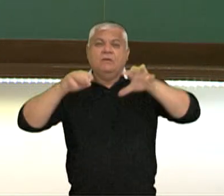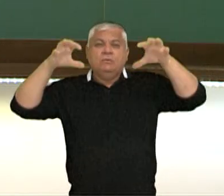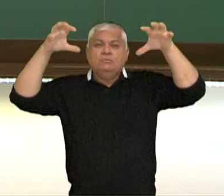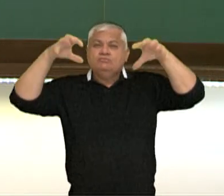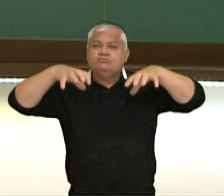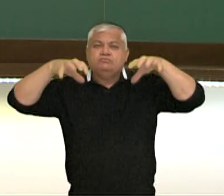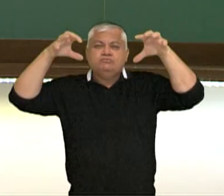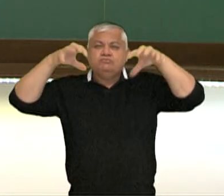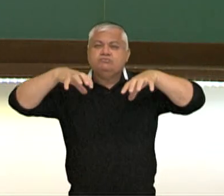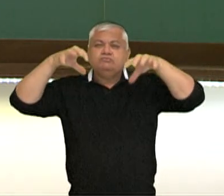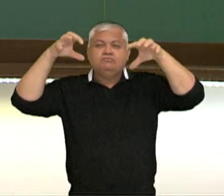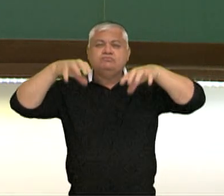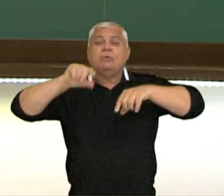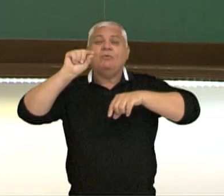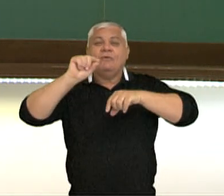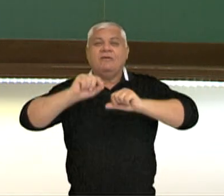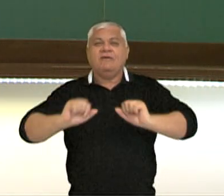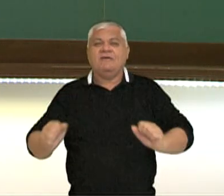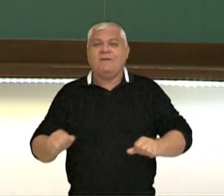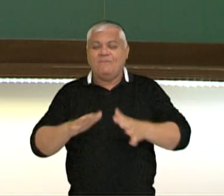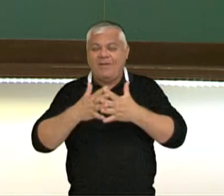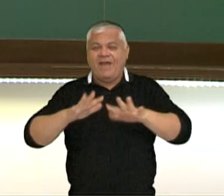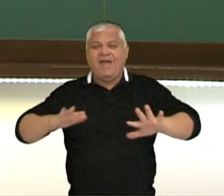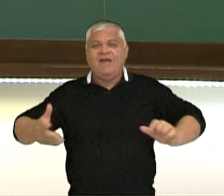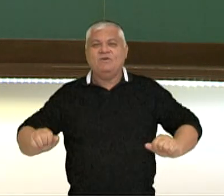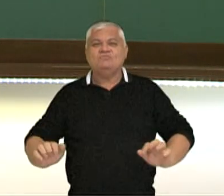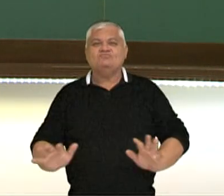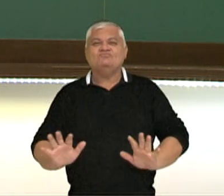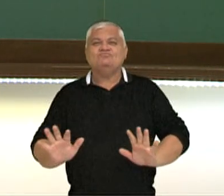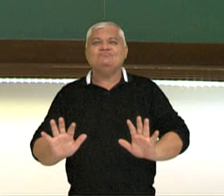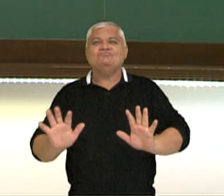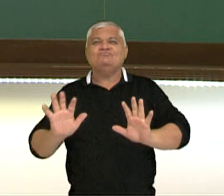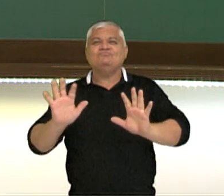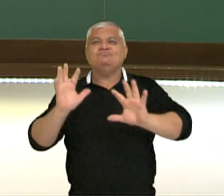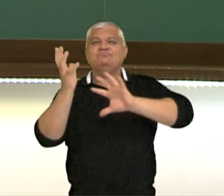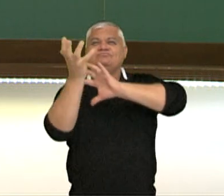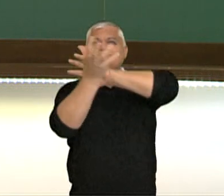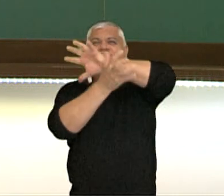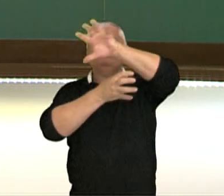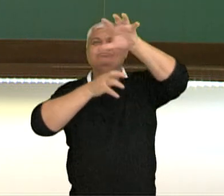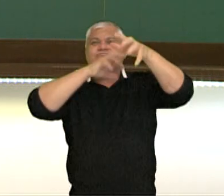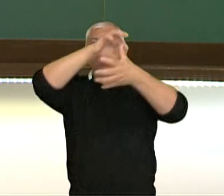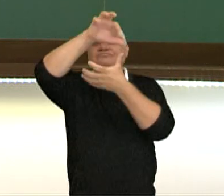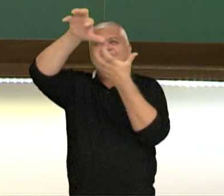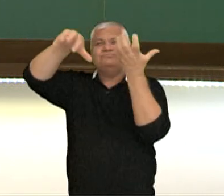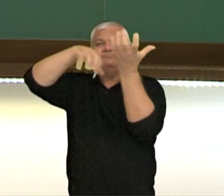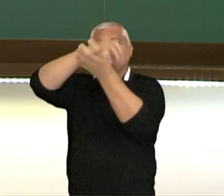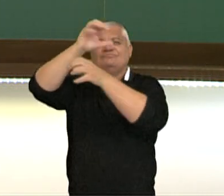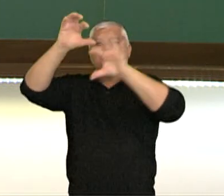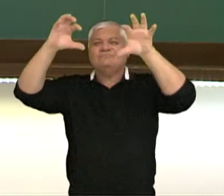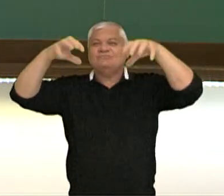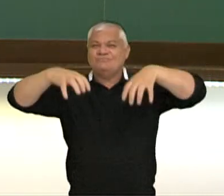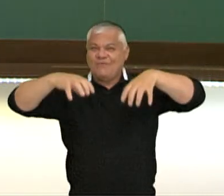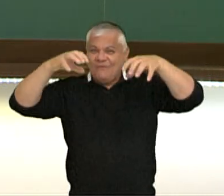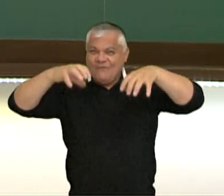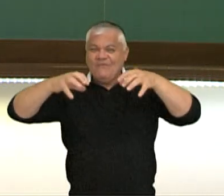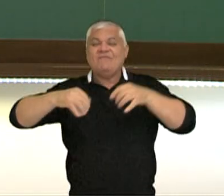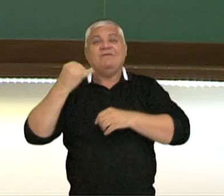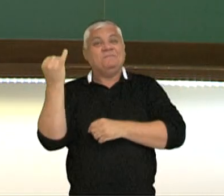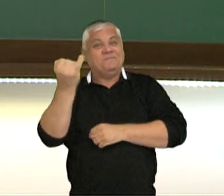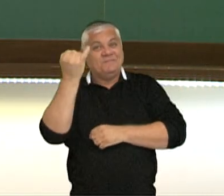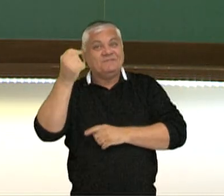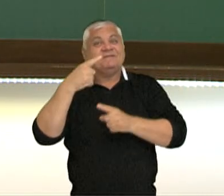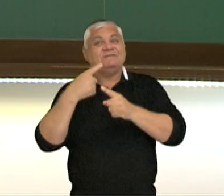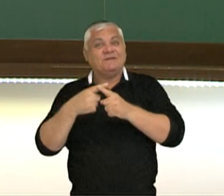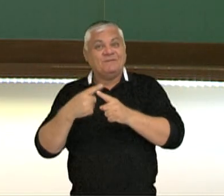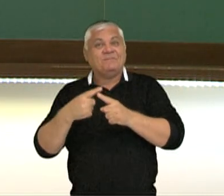é da evaporação da água dos oceanos e mares, né? Então, é importante a chuva, sim, para o desenvolvimento das